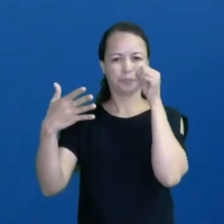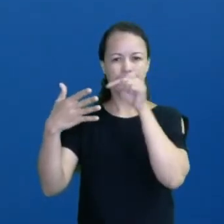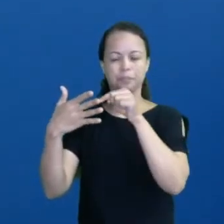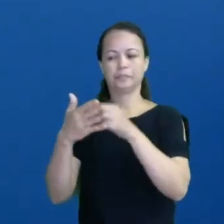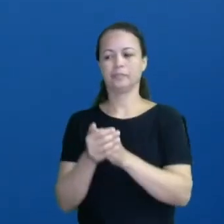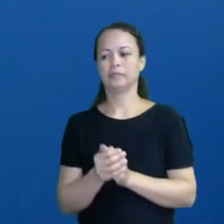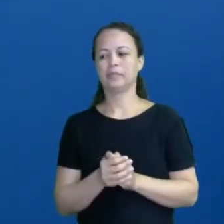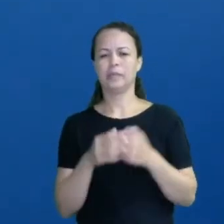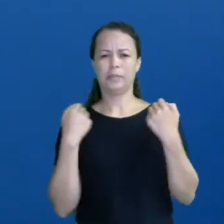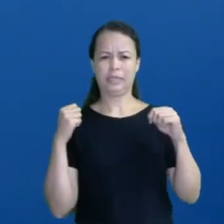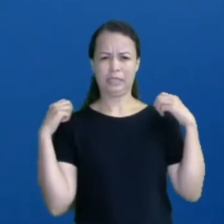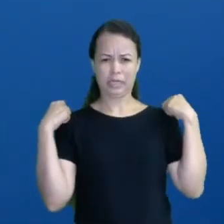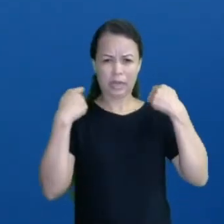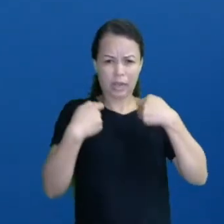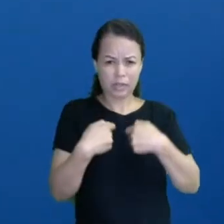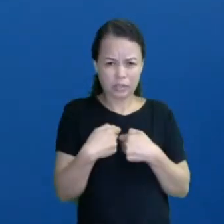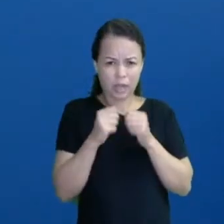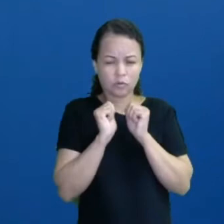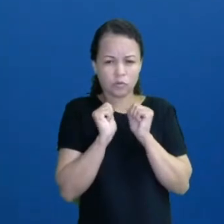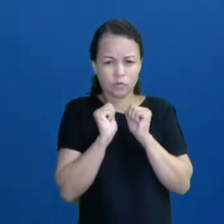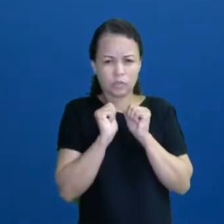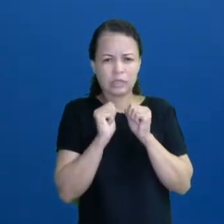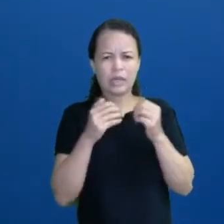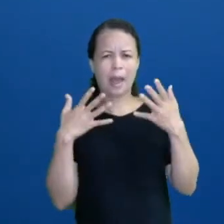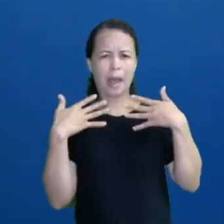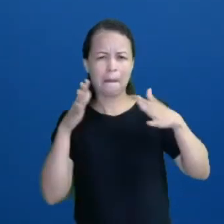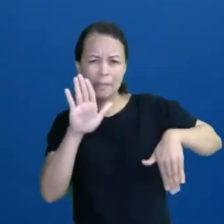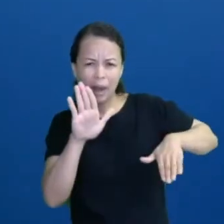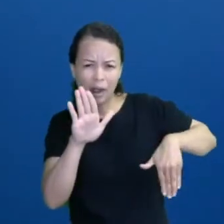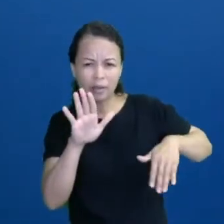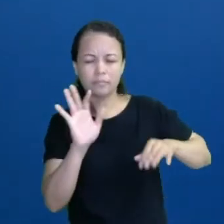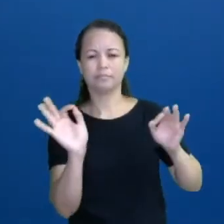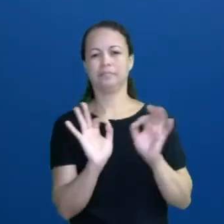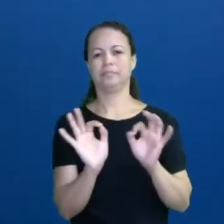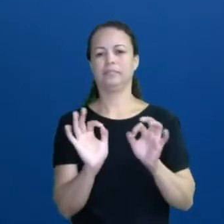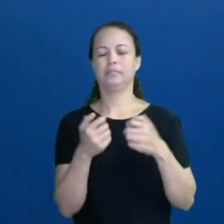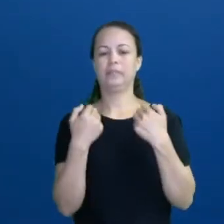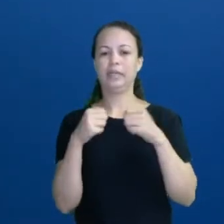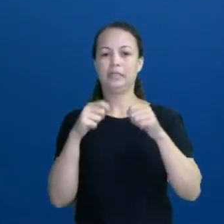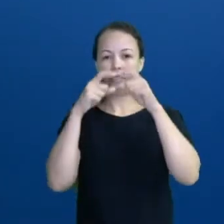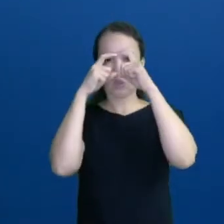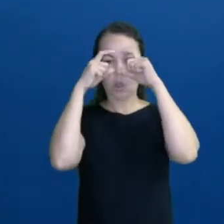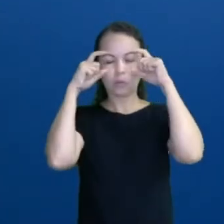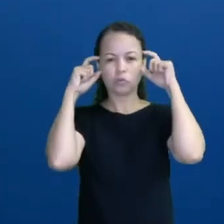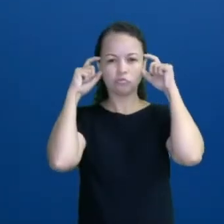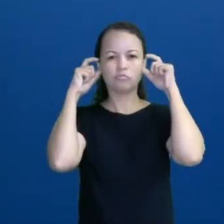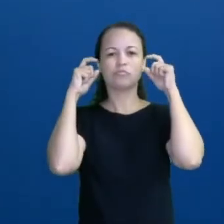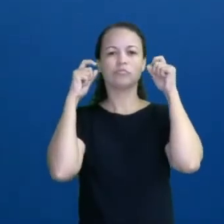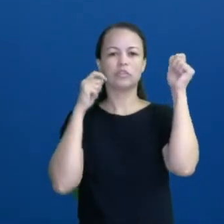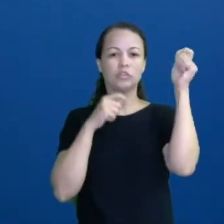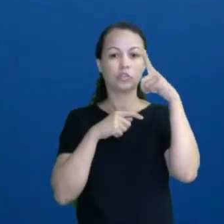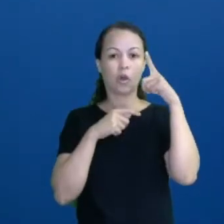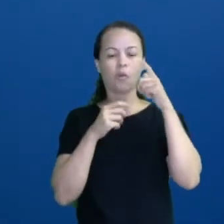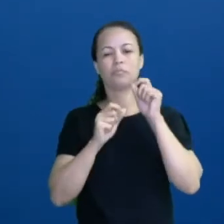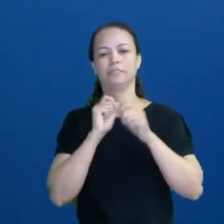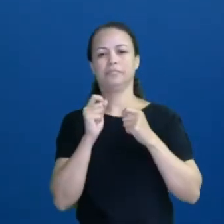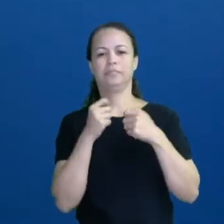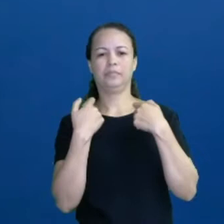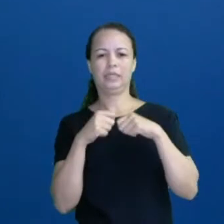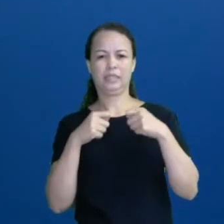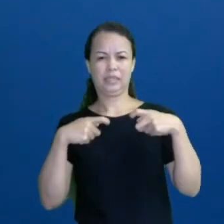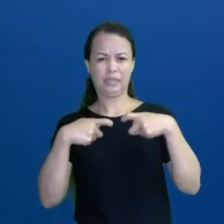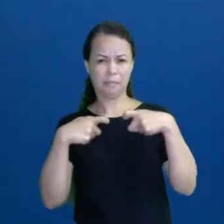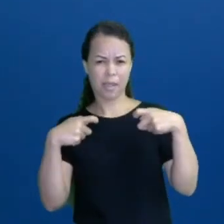de casaco na praia? Não. Precisa de óculos de sol? Sim. Precisa de